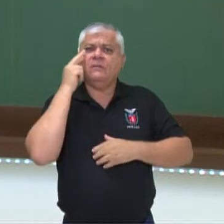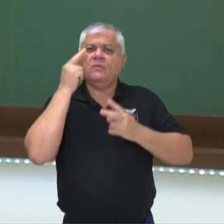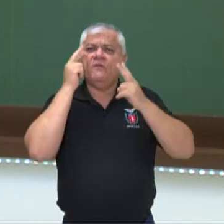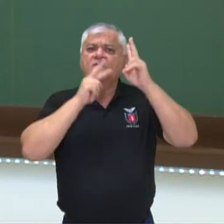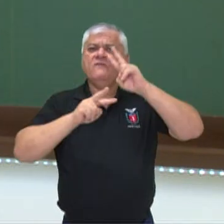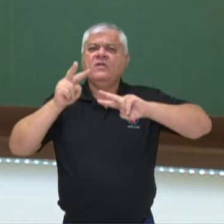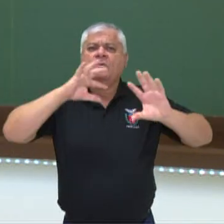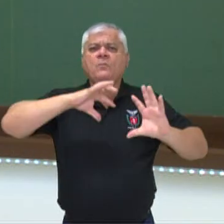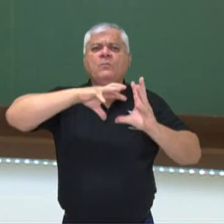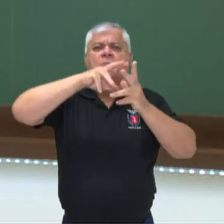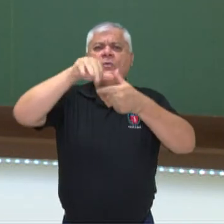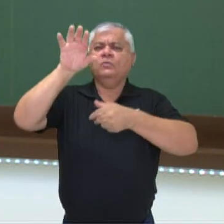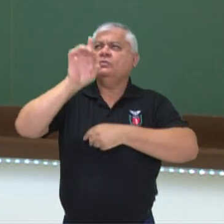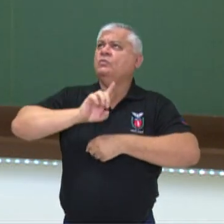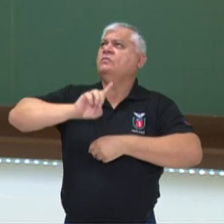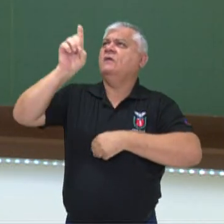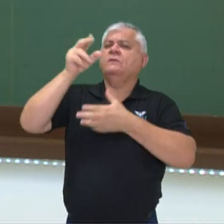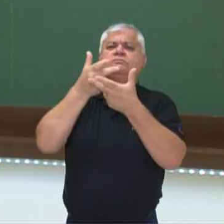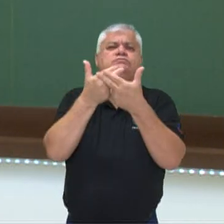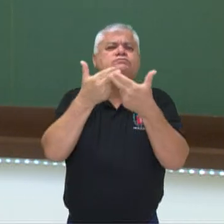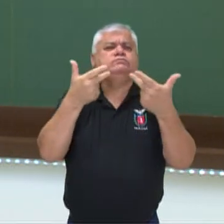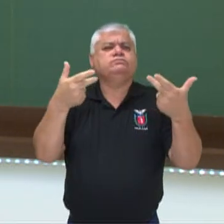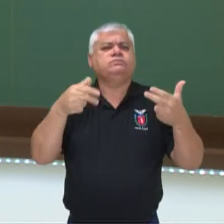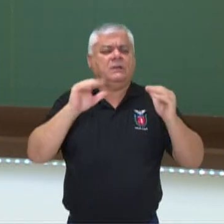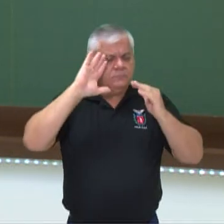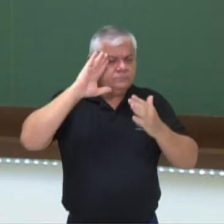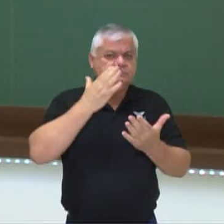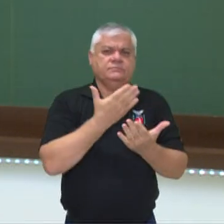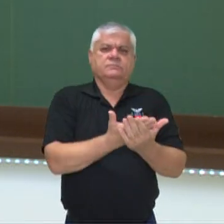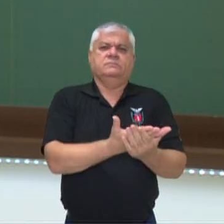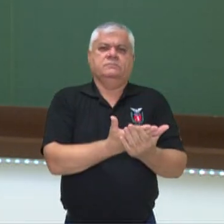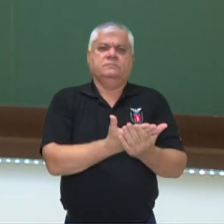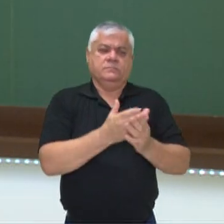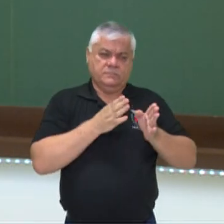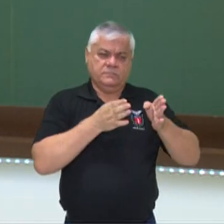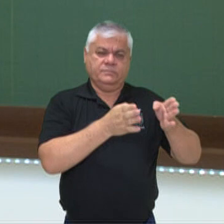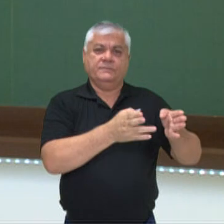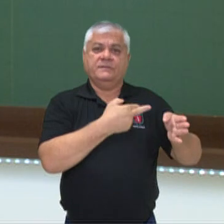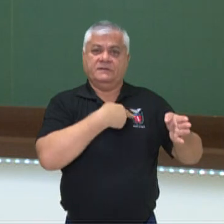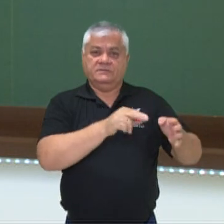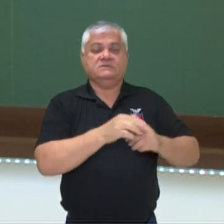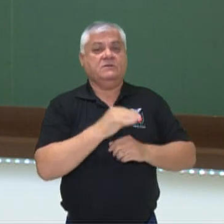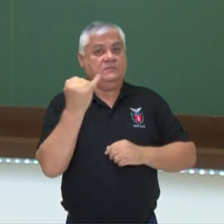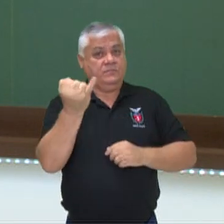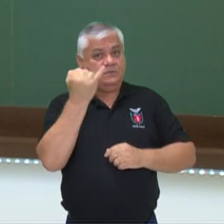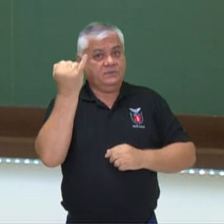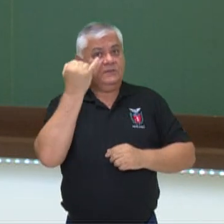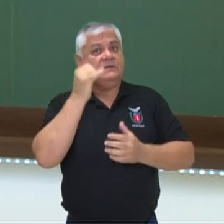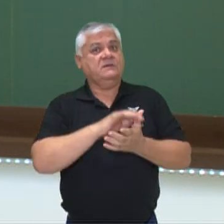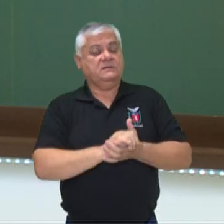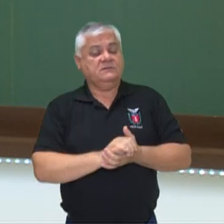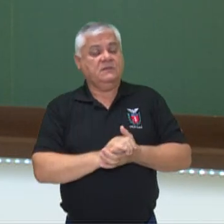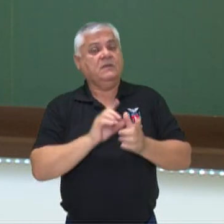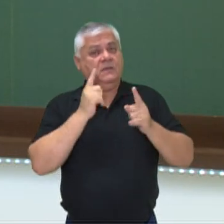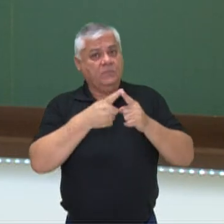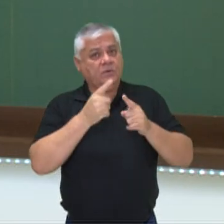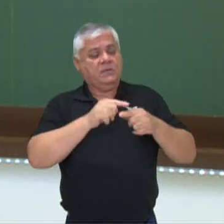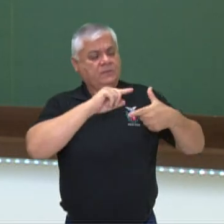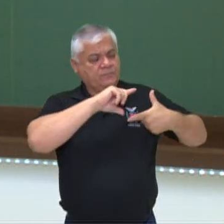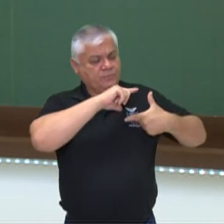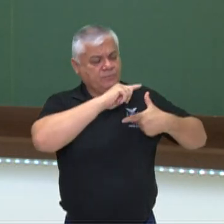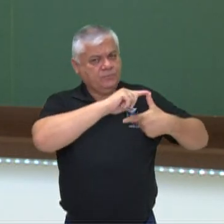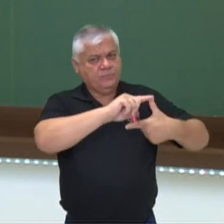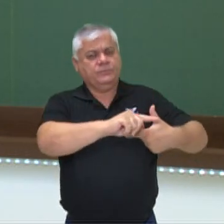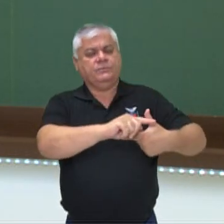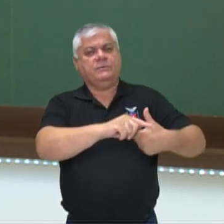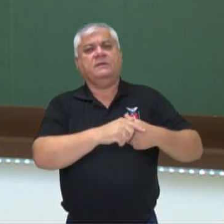mundo e, enfim, aquilo em que deve se acreditar. Então, ele é muito importante porque mantém a tradição.